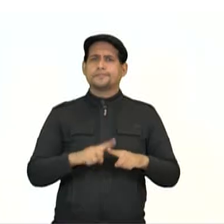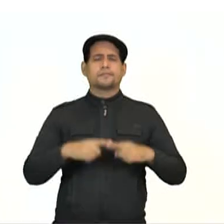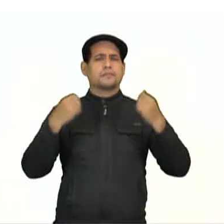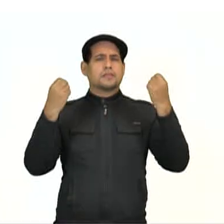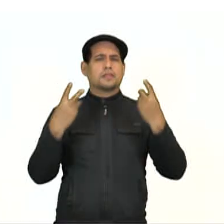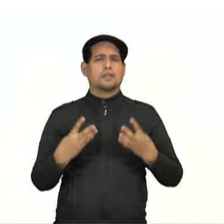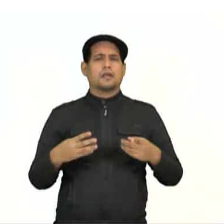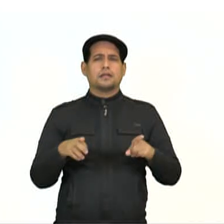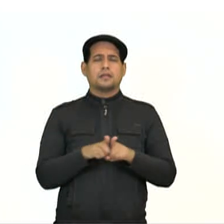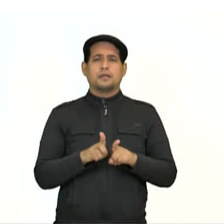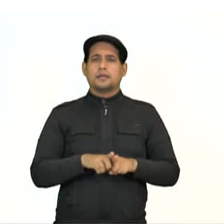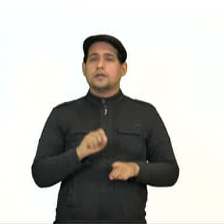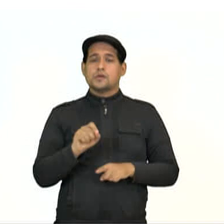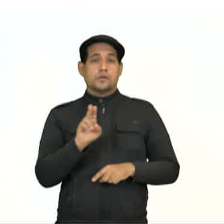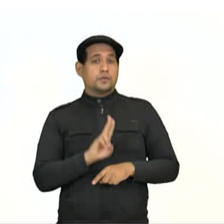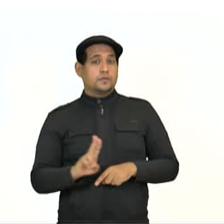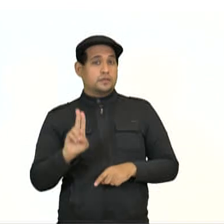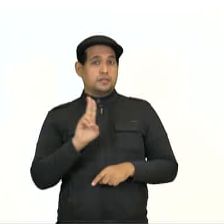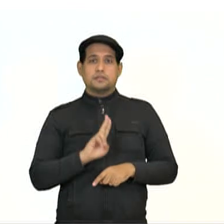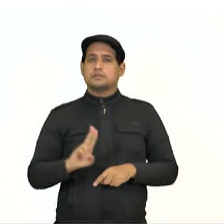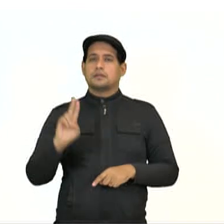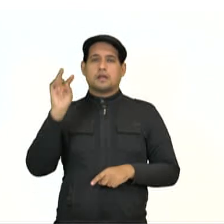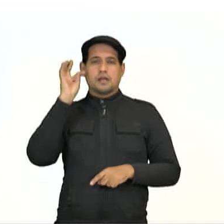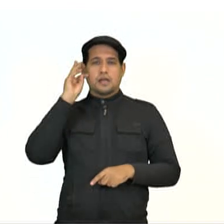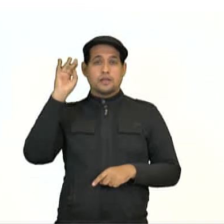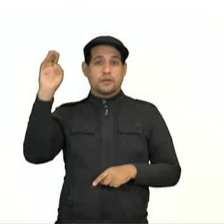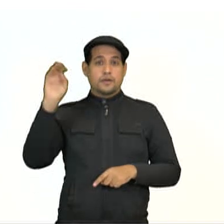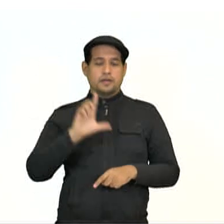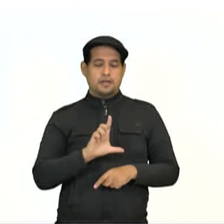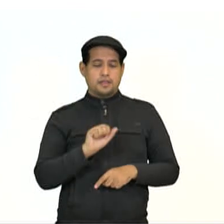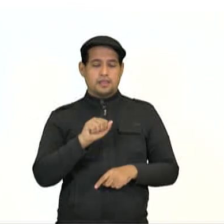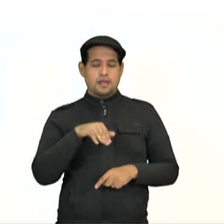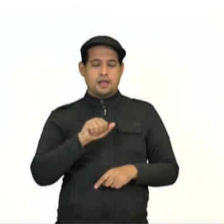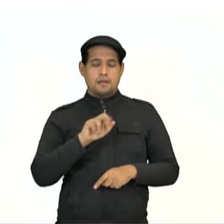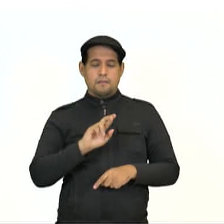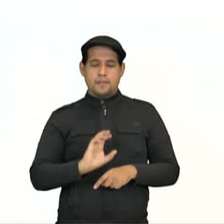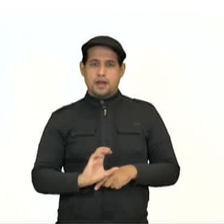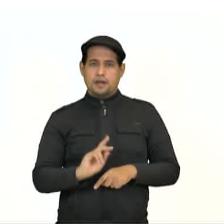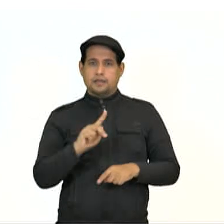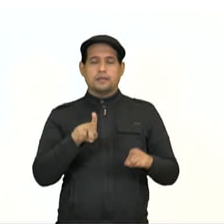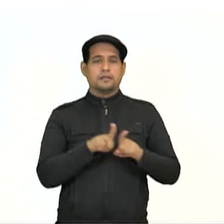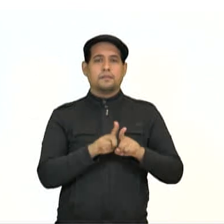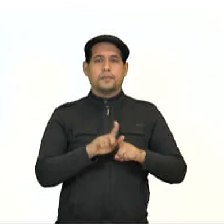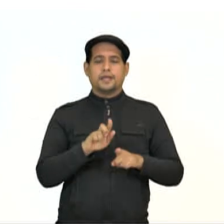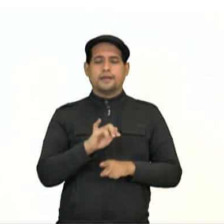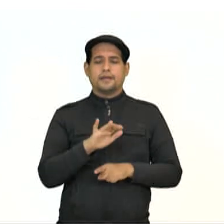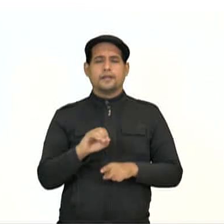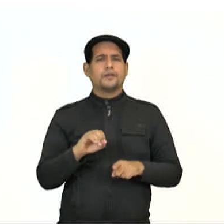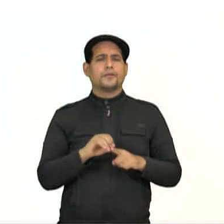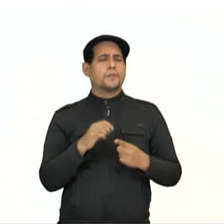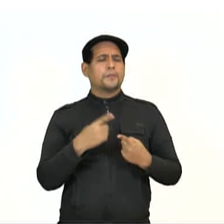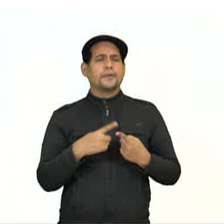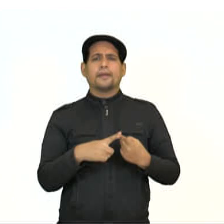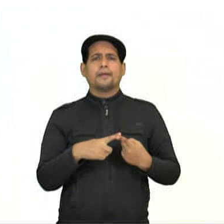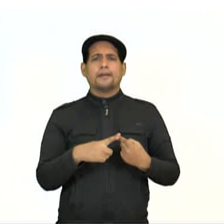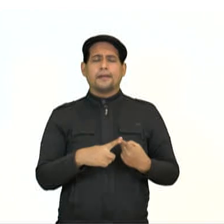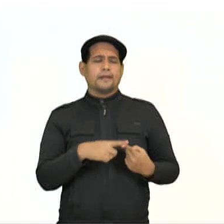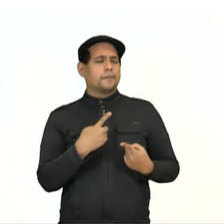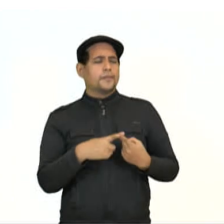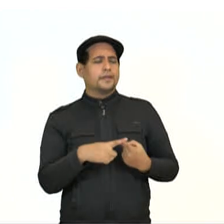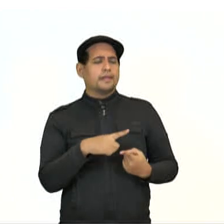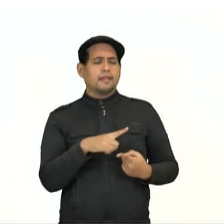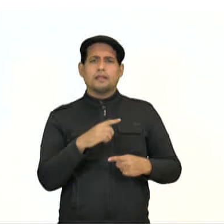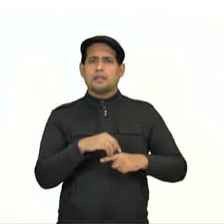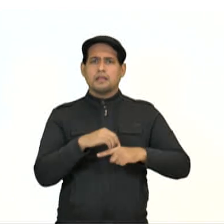o fato, né, usando a teoria de Lamarck e de Darwin, por que os grilos verdes superaram, né,